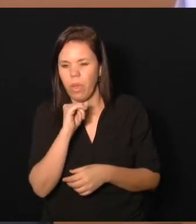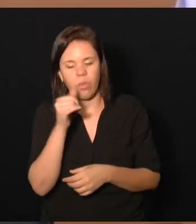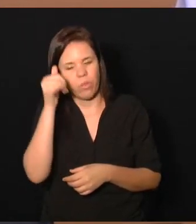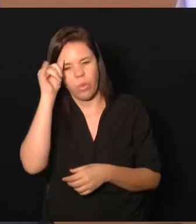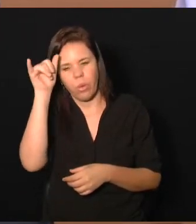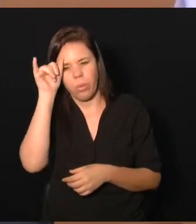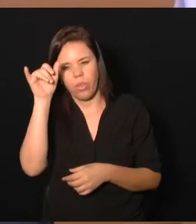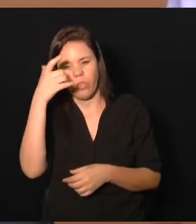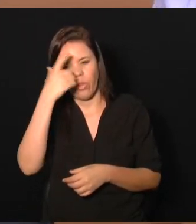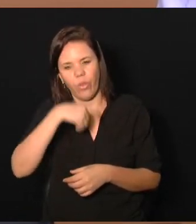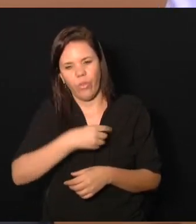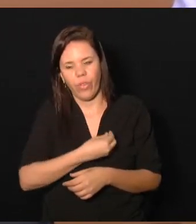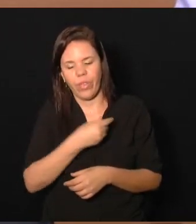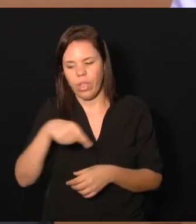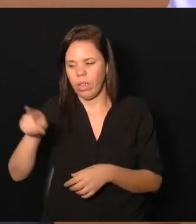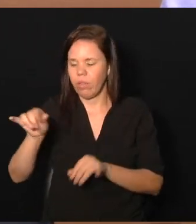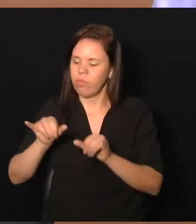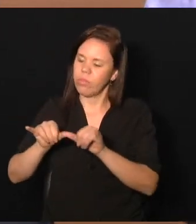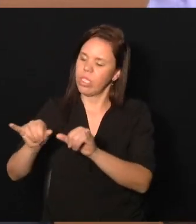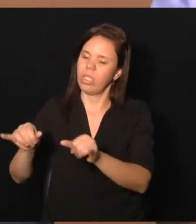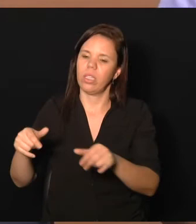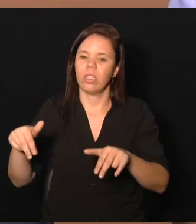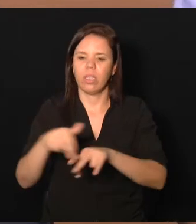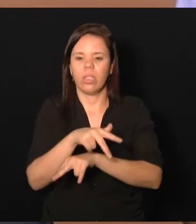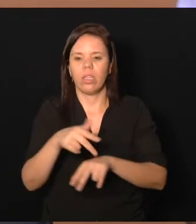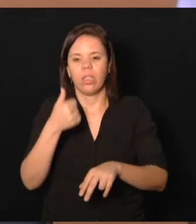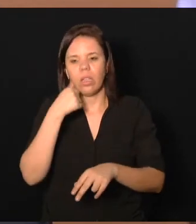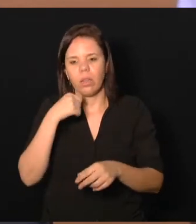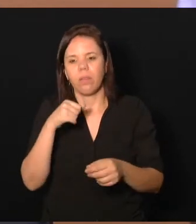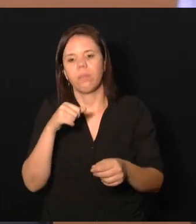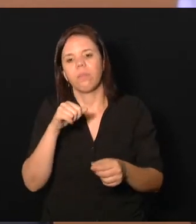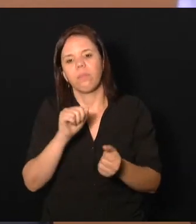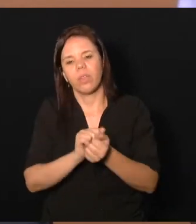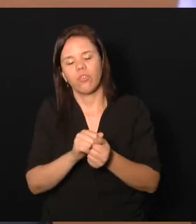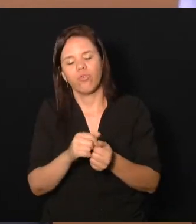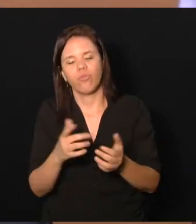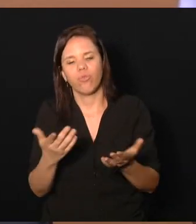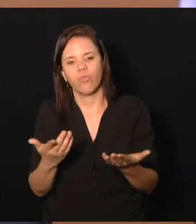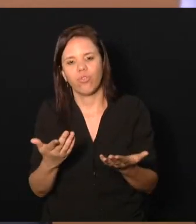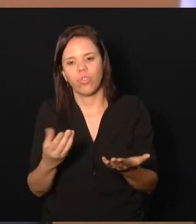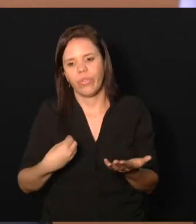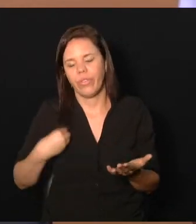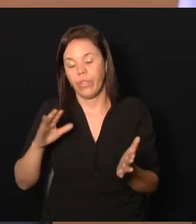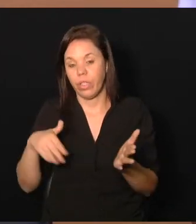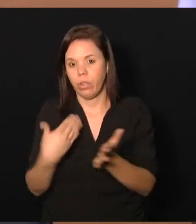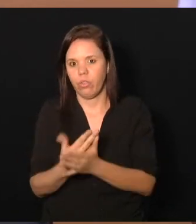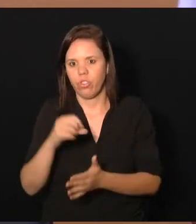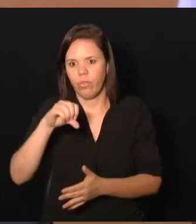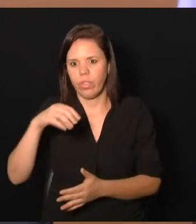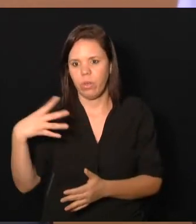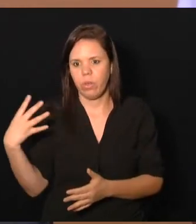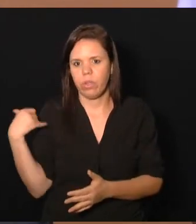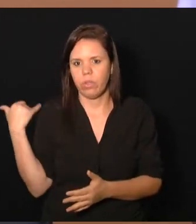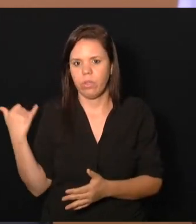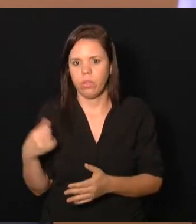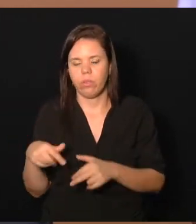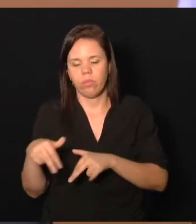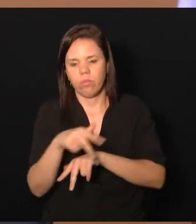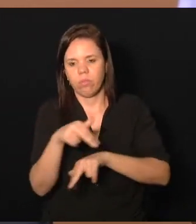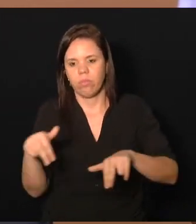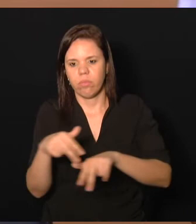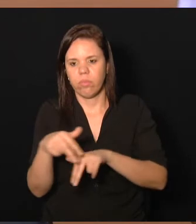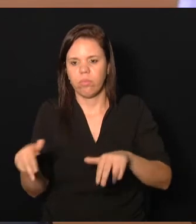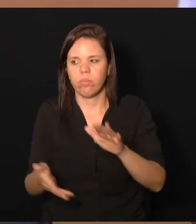impedia de ir ao mercado. E ele andava com minha mãe. Minha mãe está viva até hoje, com 94 anos. E numa dessas suas